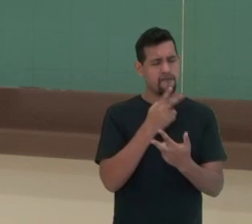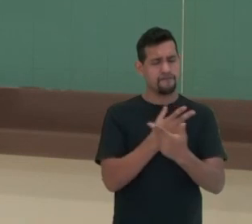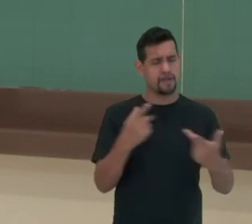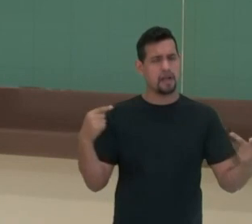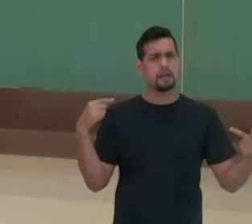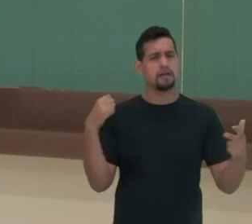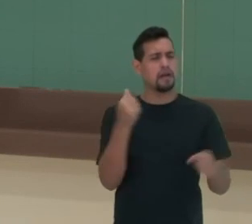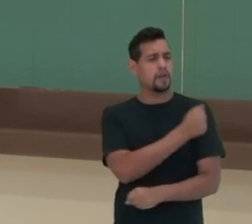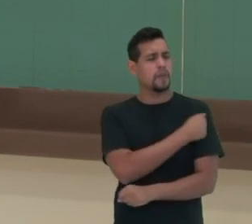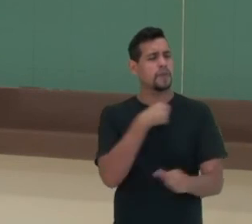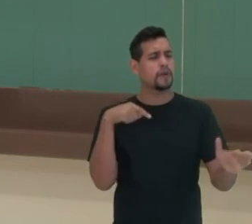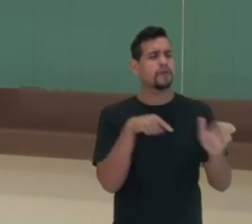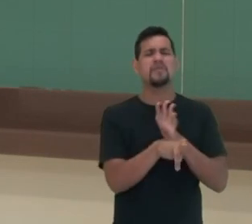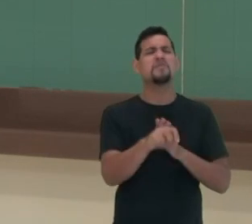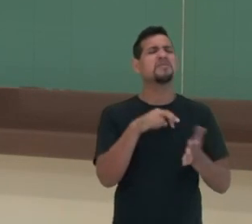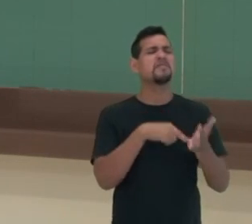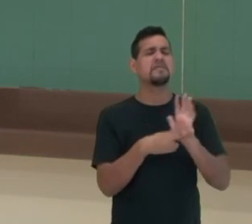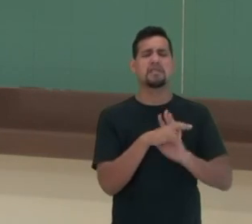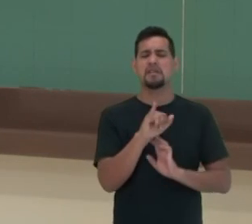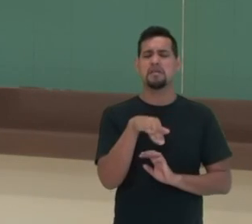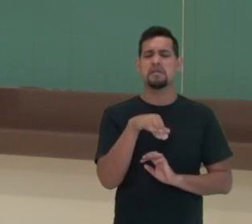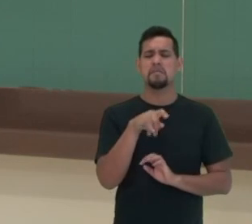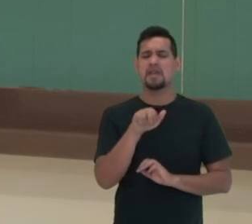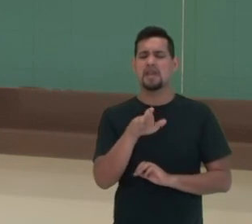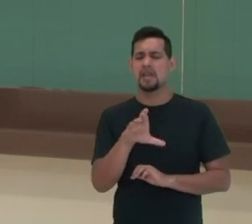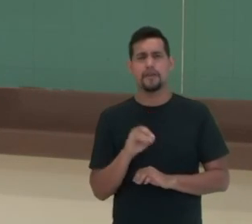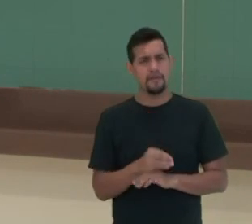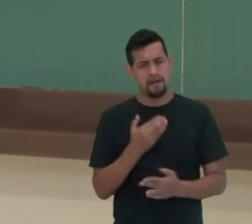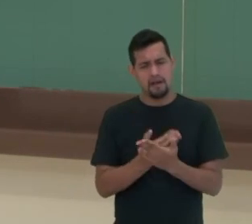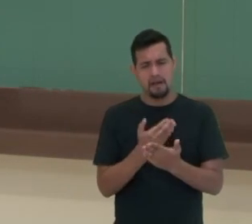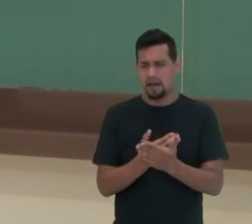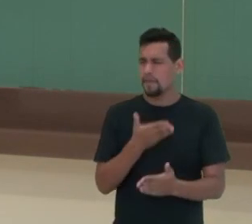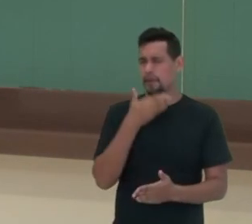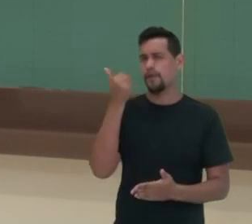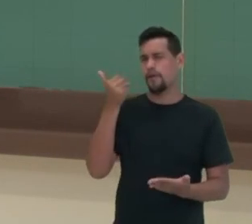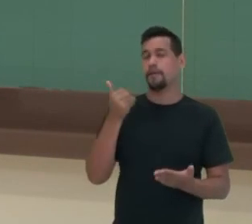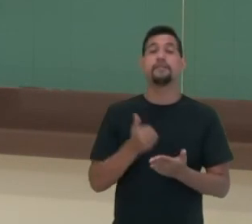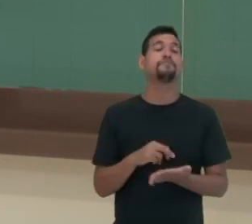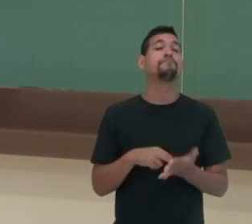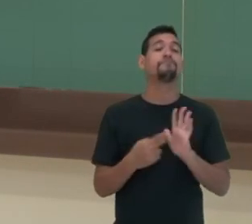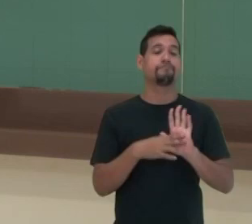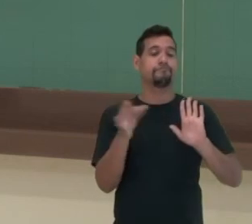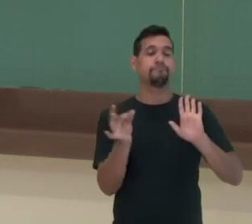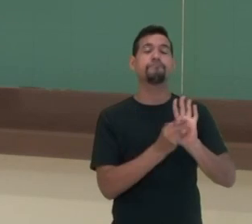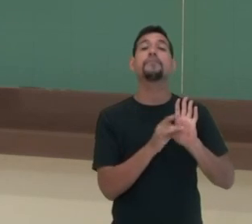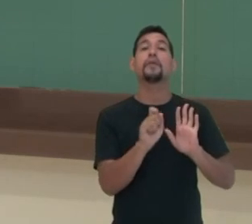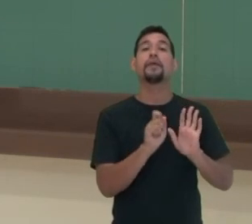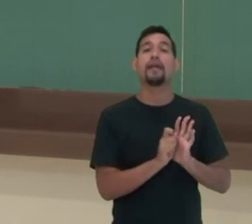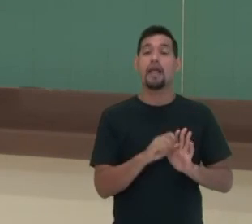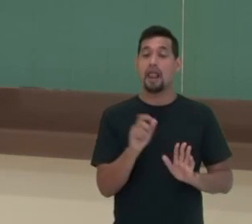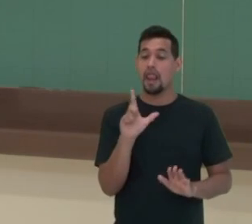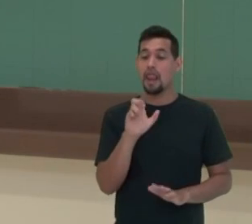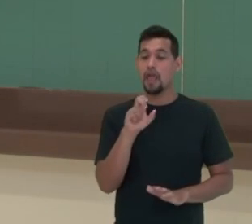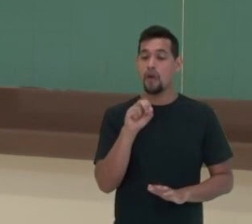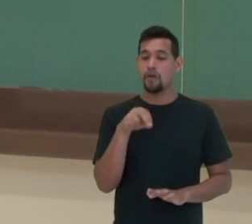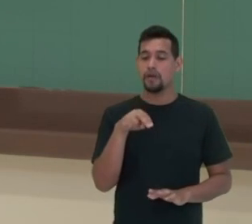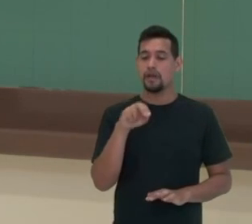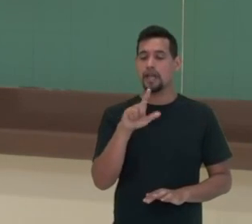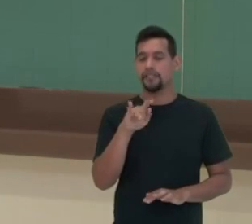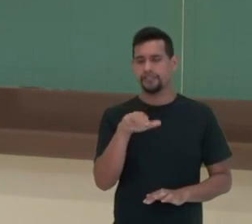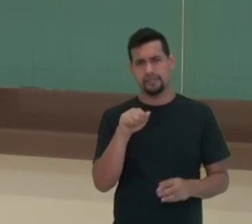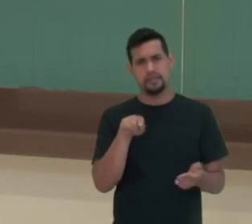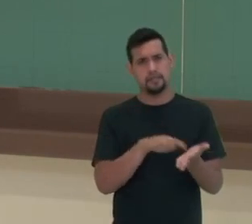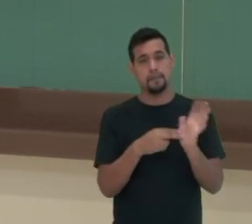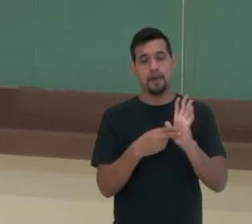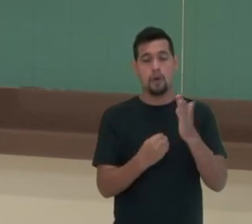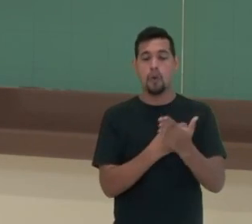o que significa império? Aí, então, é essa aula para vocês estudarem um pouquinho mais. Seu legado com as línguas neolatina, a origem e consolidação